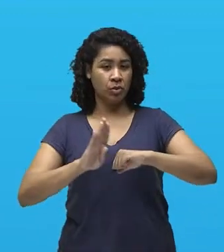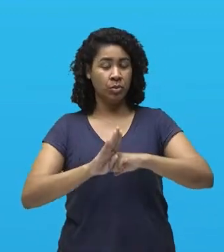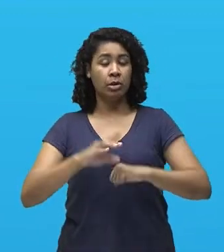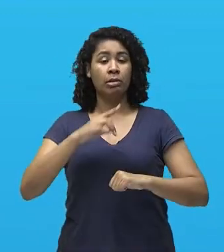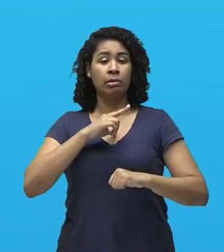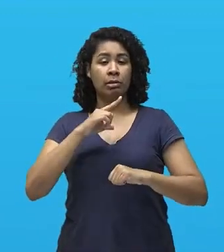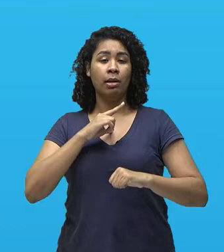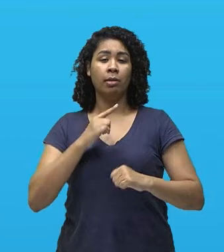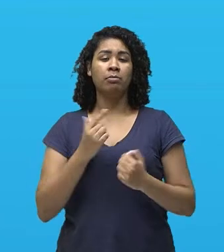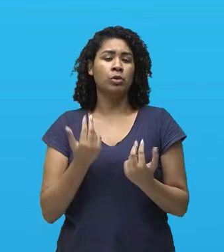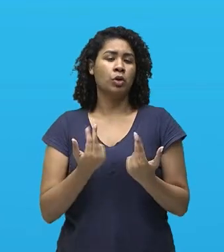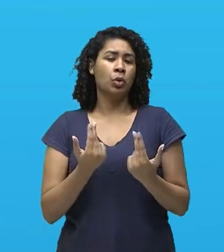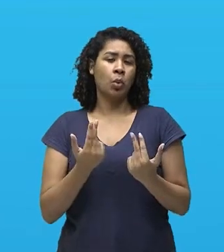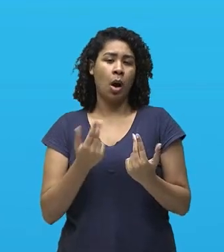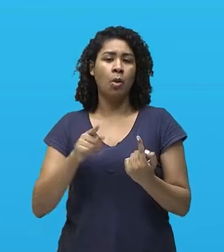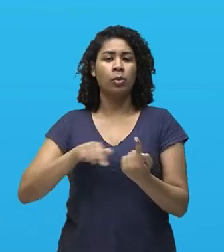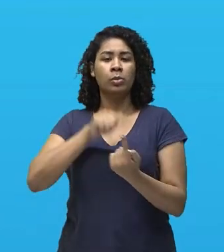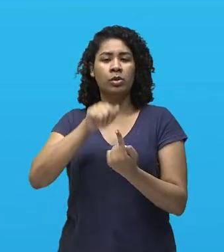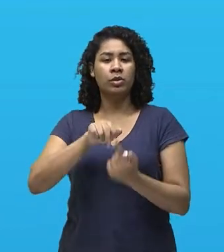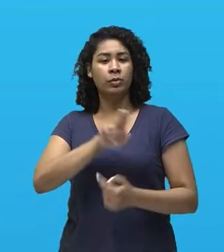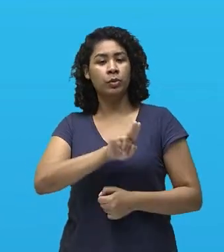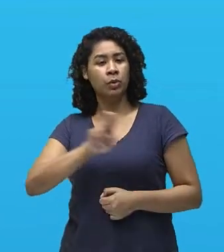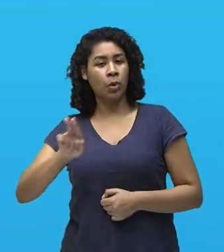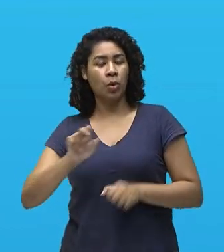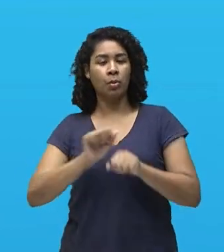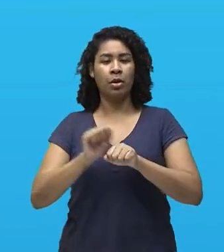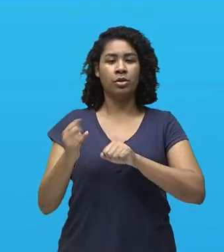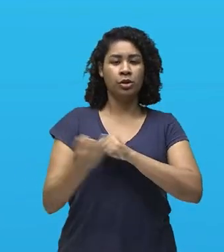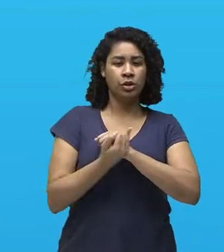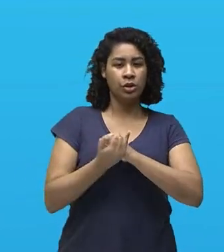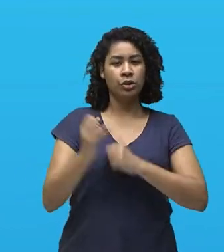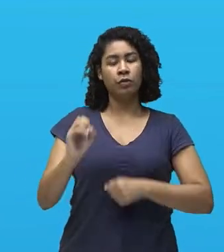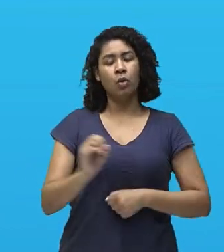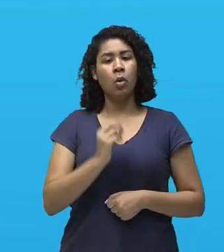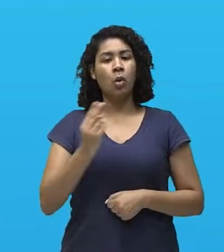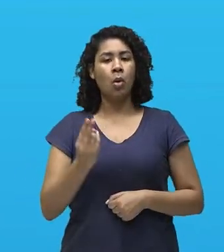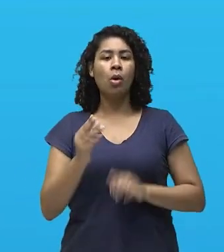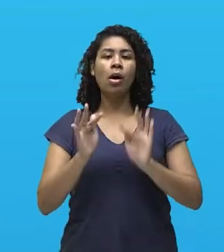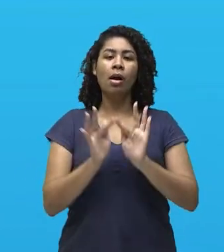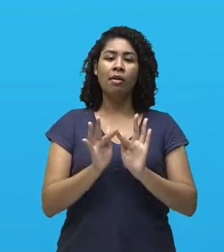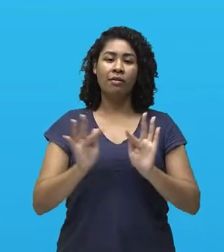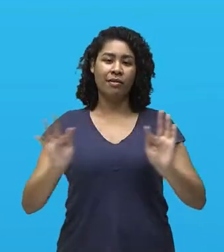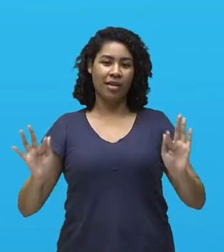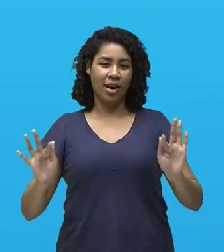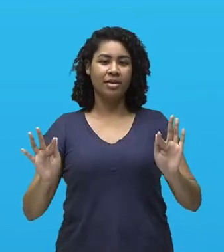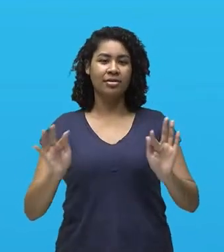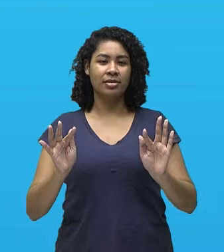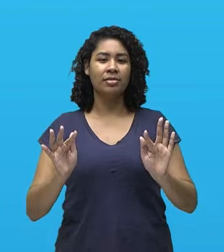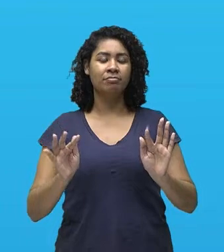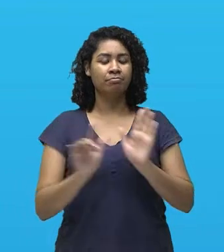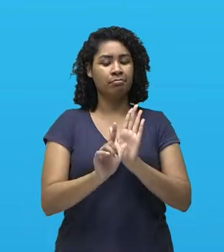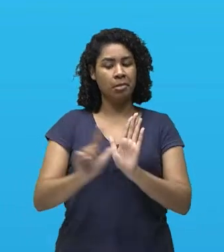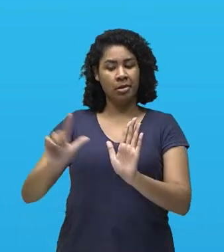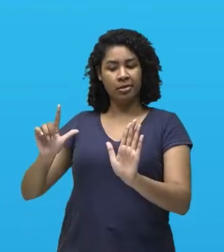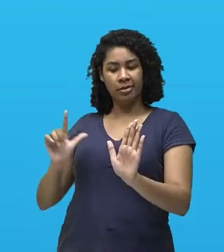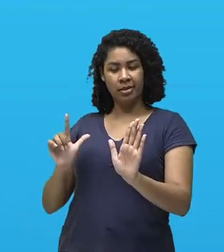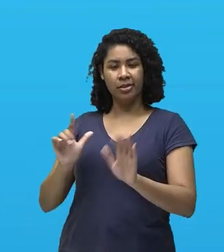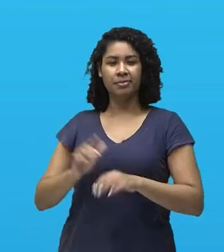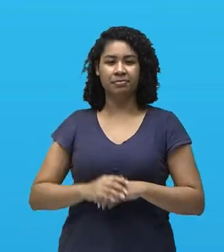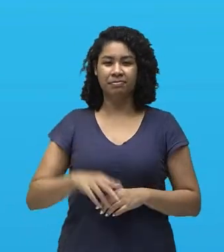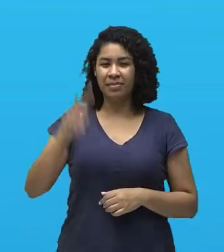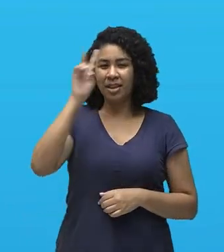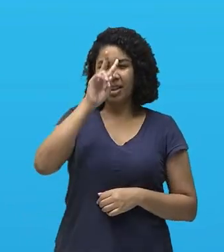nome, adjetivo ou mesmo a frase que o antecede. Olha só, aquelas